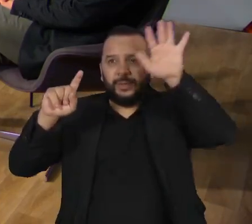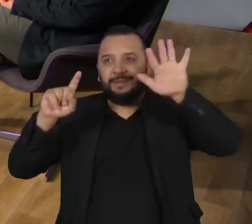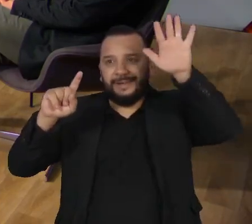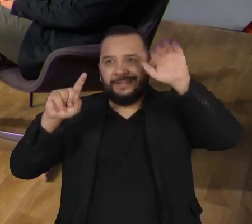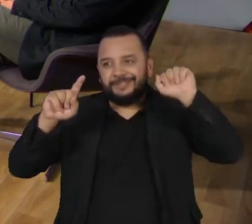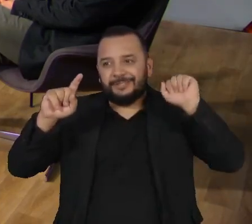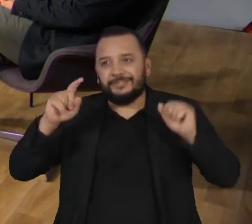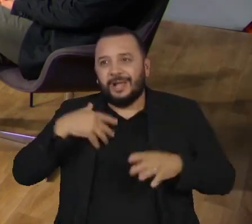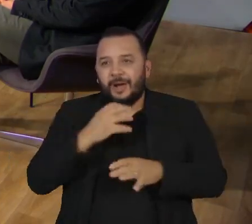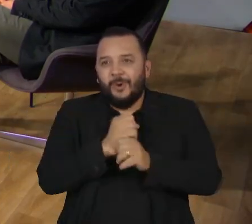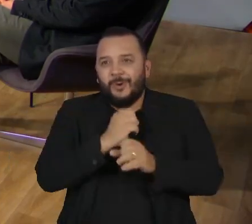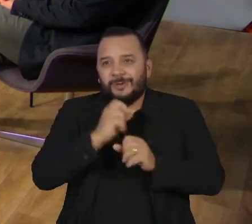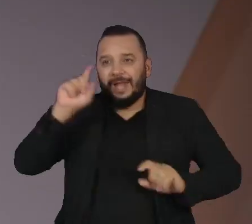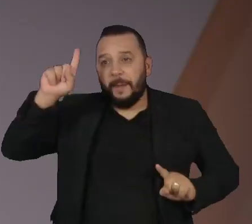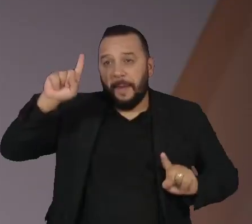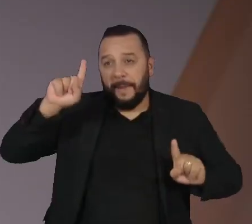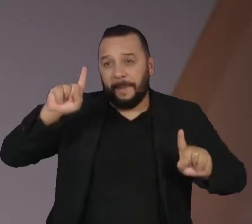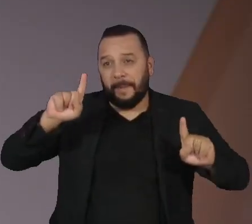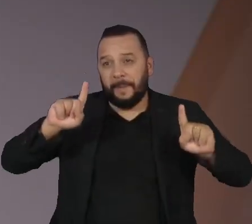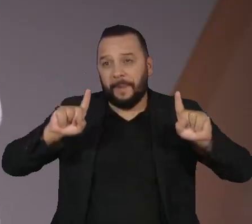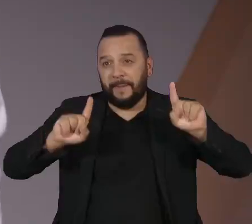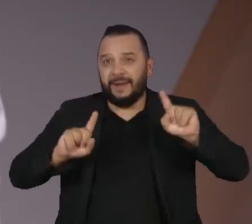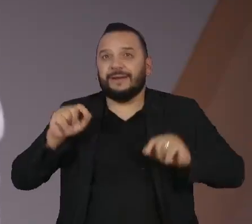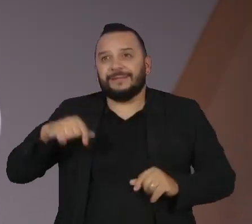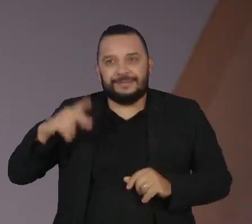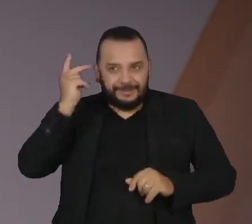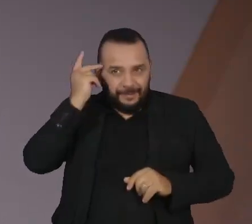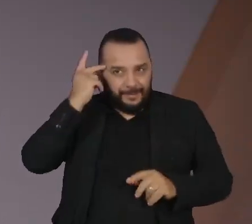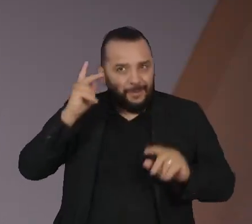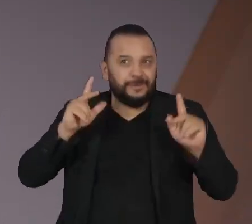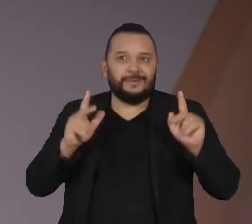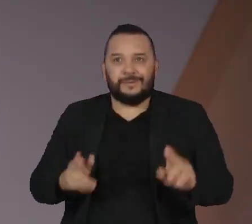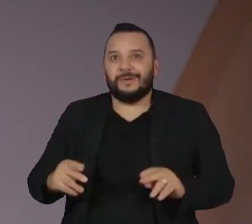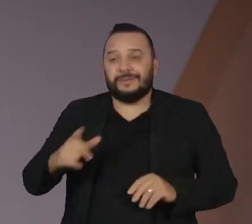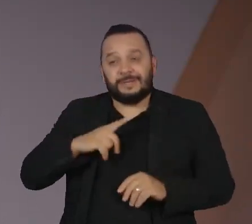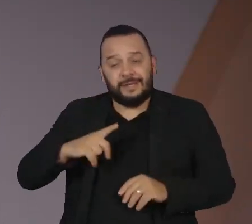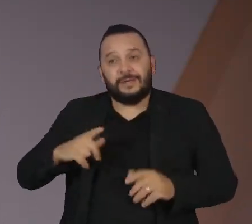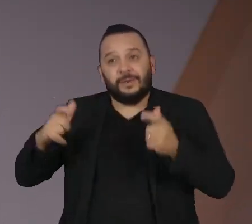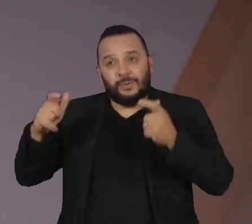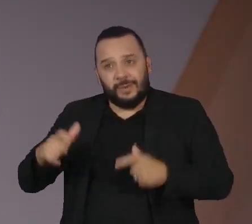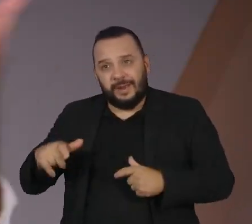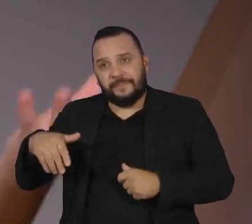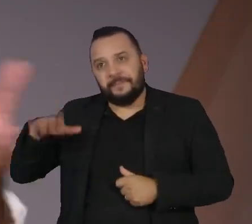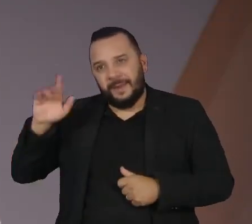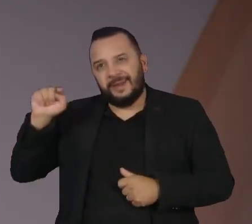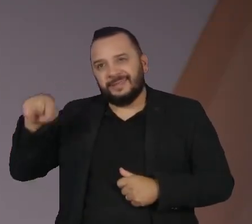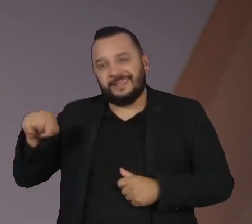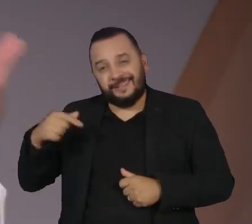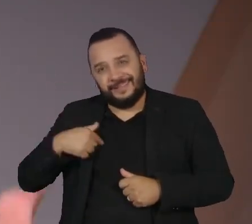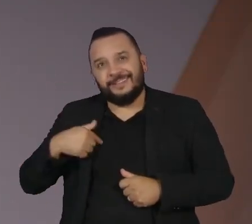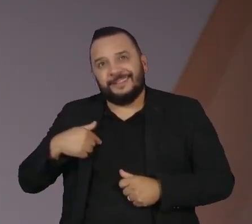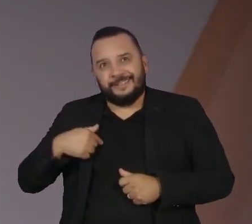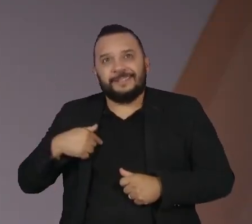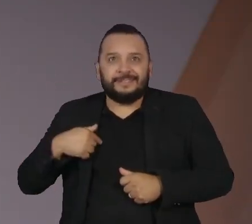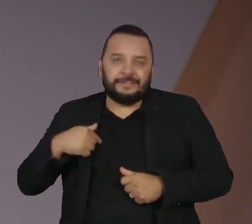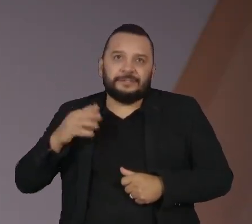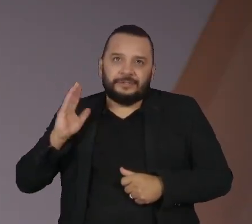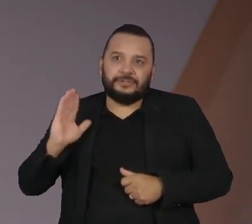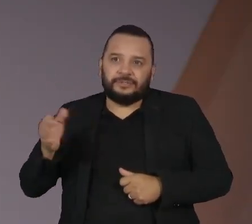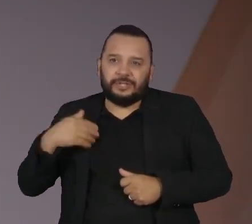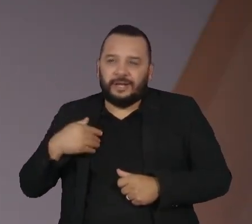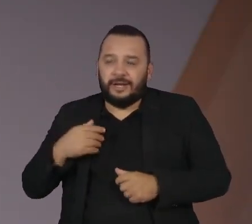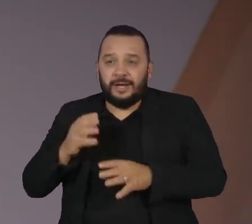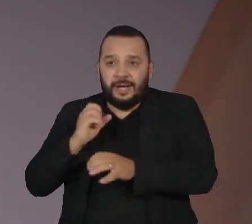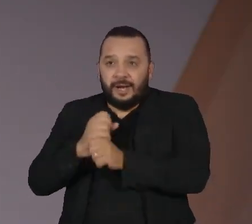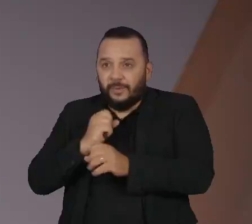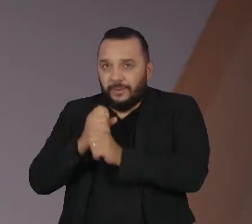vai mudando. Aqui em São Paulo, em alguma medida, acontece a mesma coisa. Tem lugares que são mais próximos do centro de transmissão dos dados.